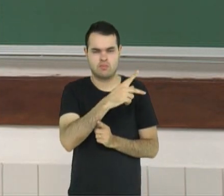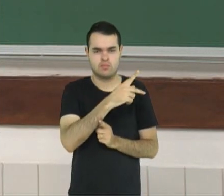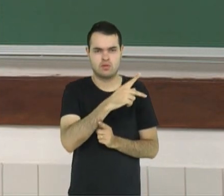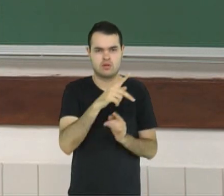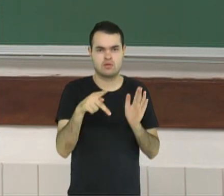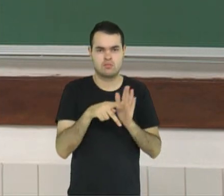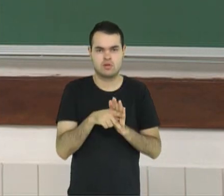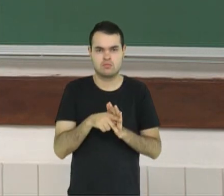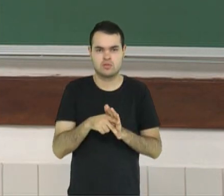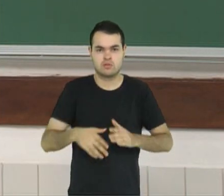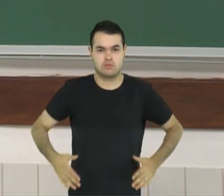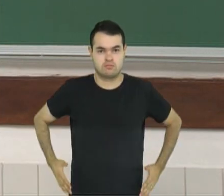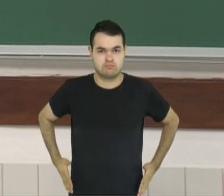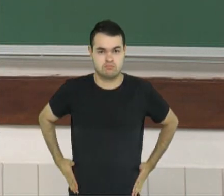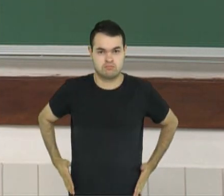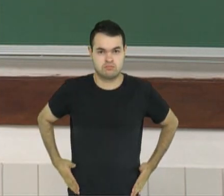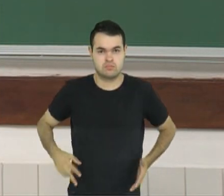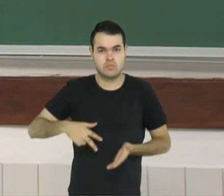literalmente pular com o quadril.